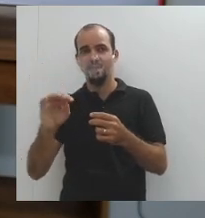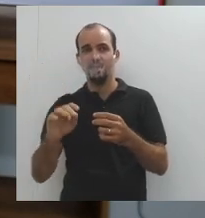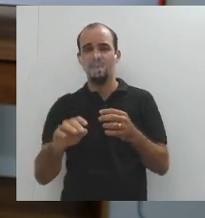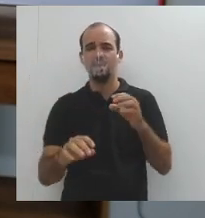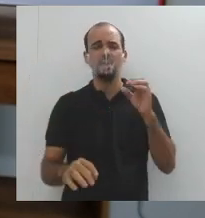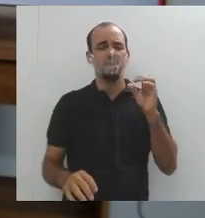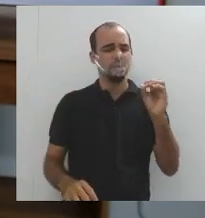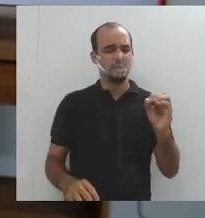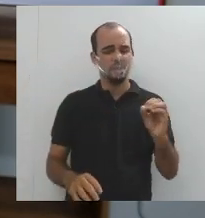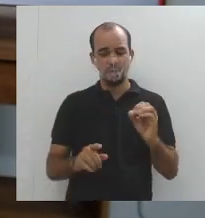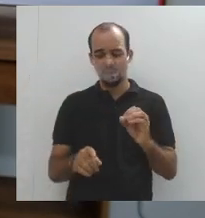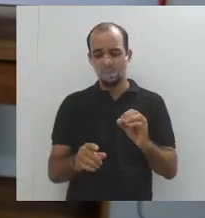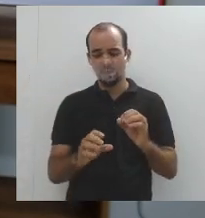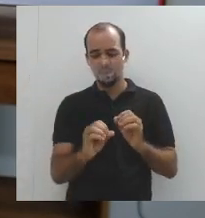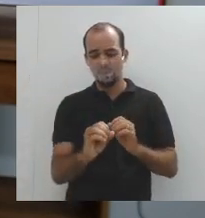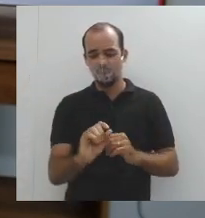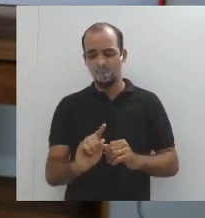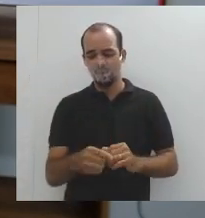0,666 mols,